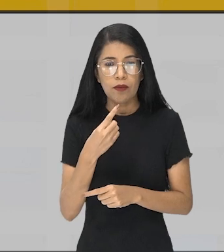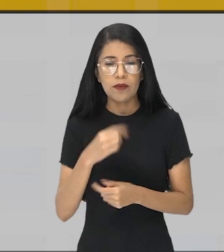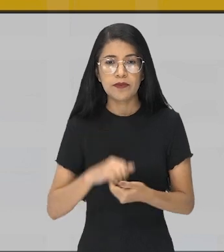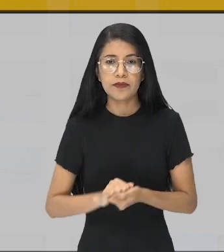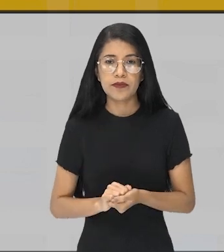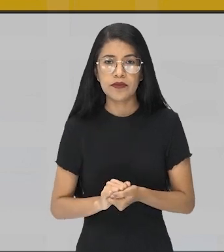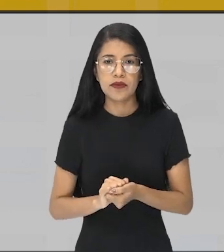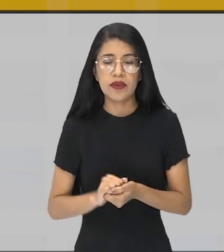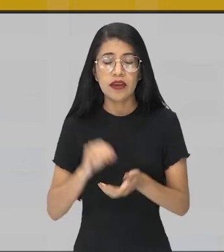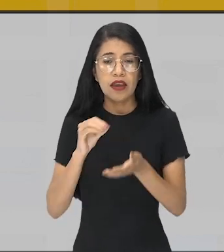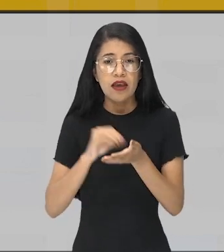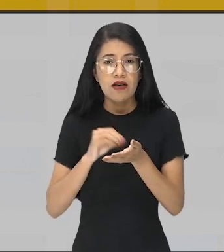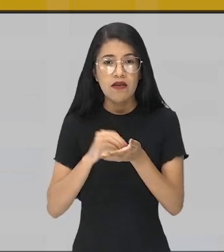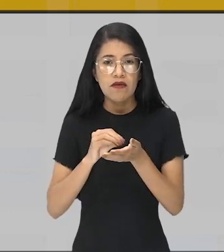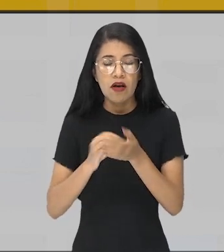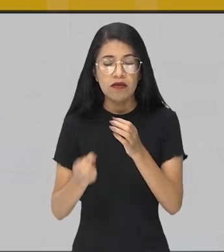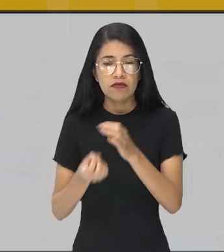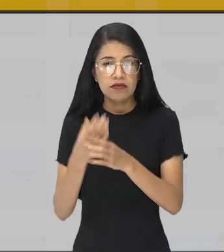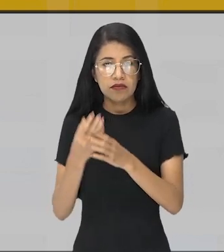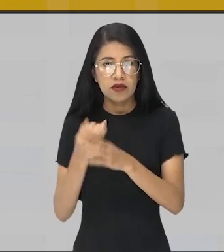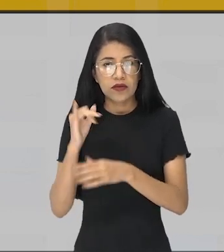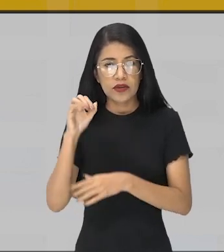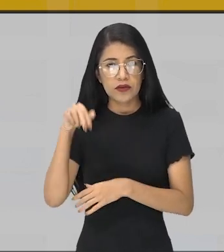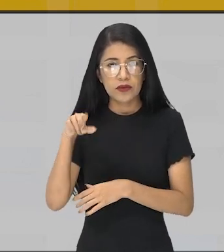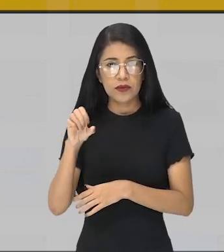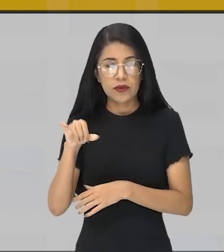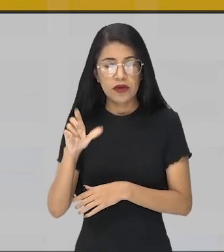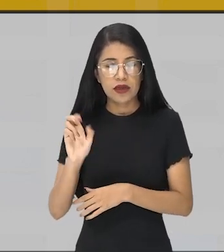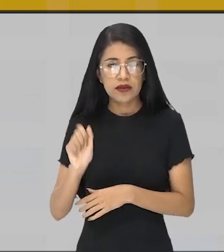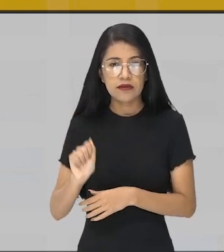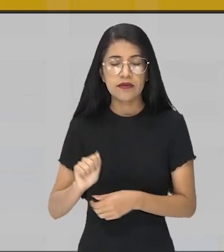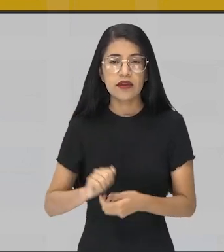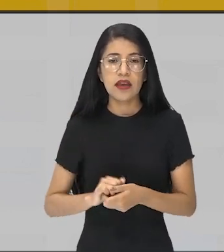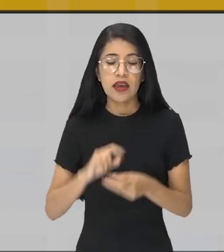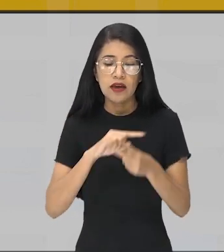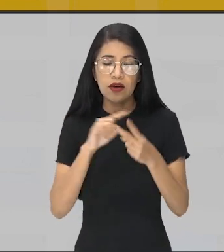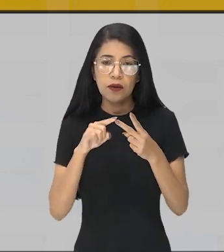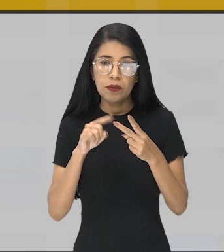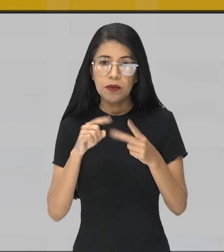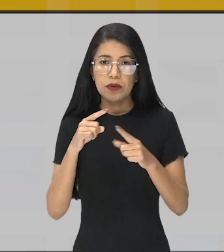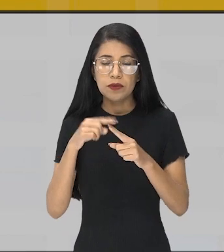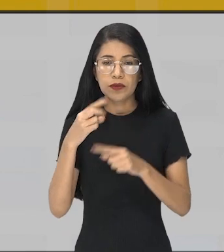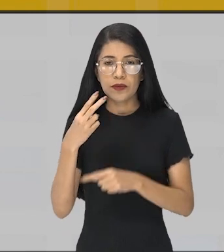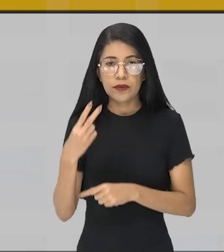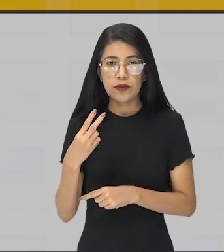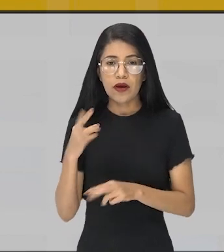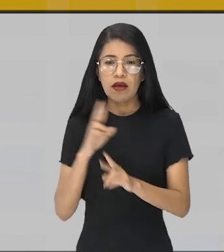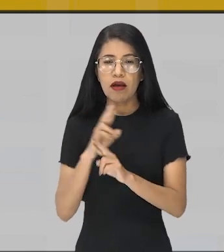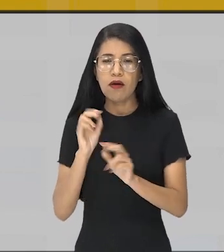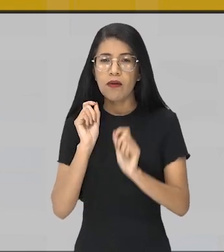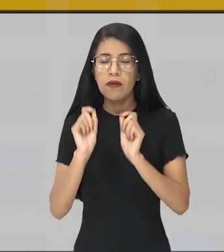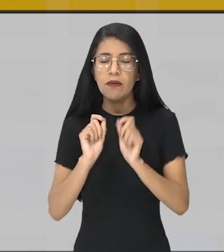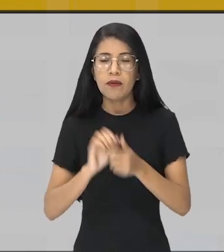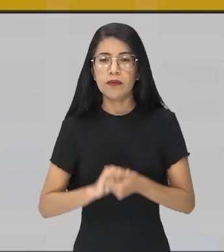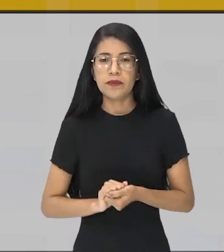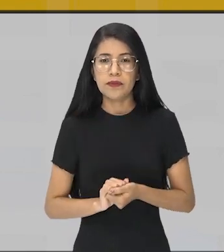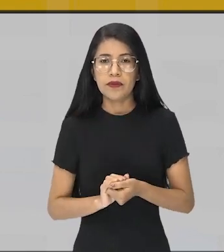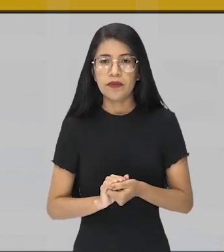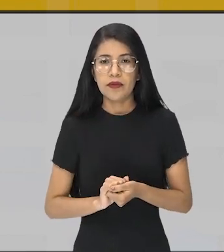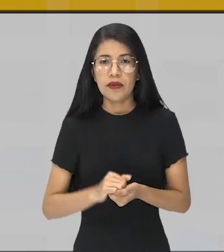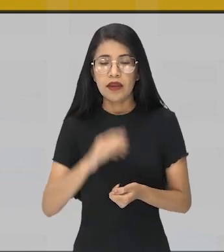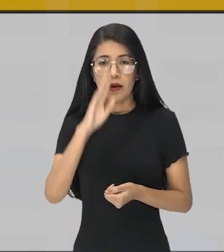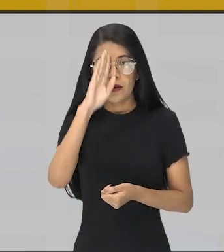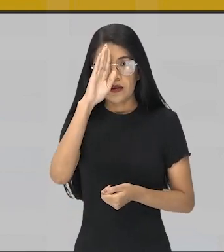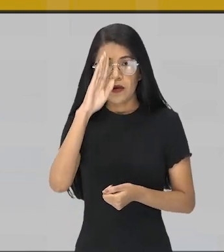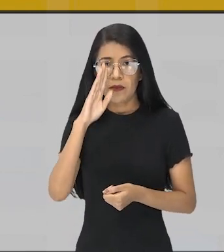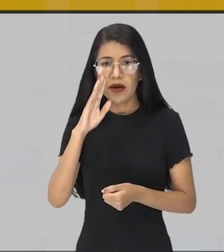decorrente da deficiência de produção de insulina, e o diabetes tipo 2, que está associado principalmente